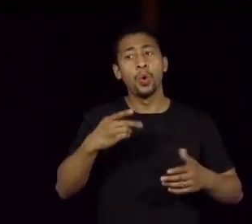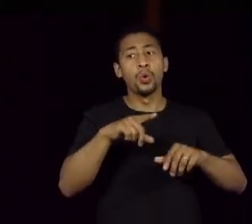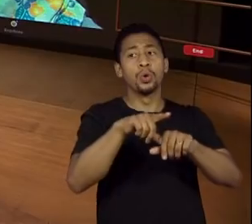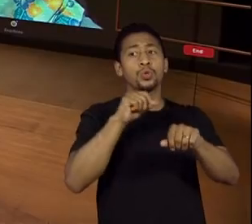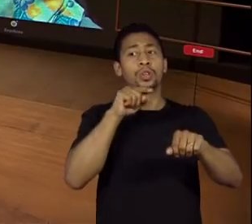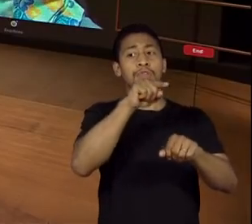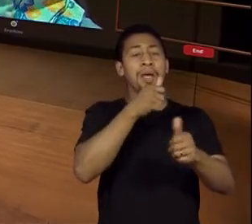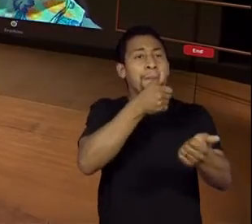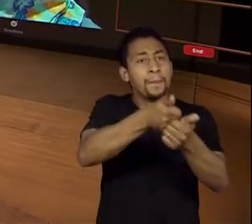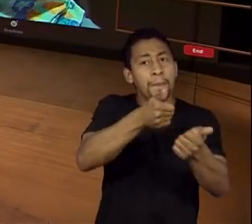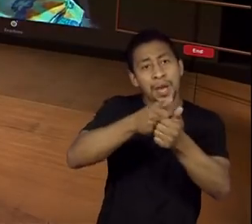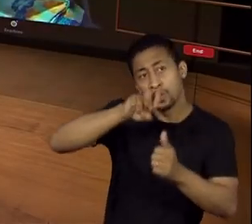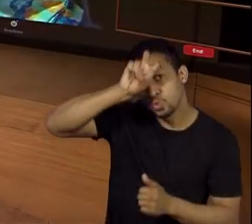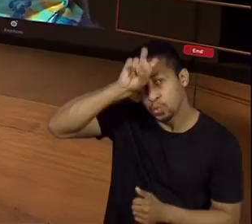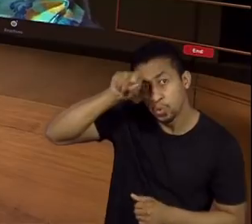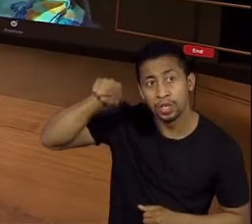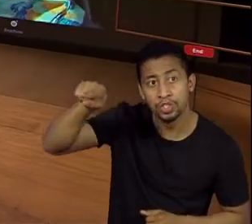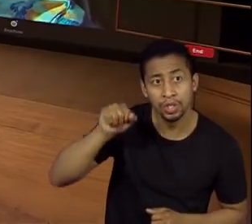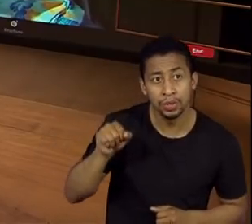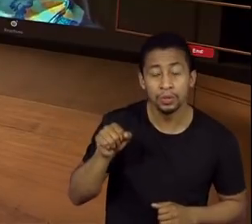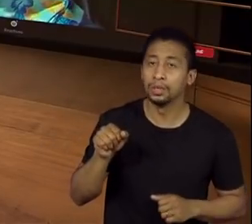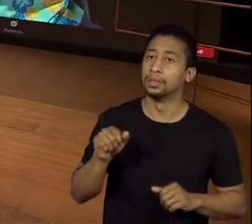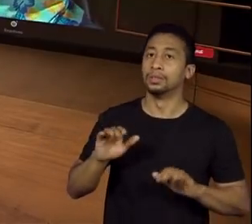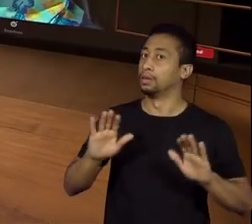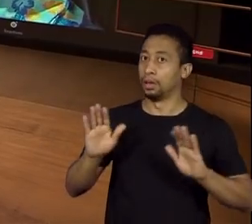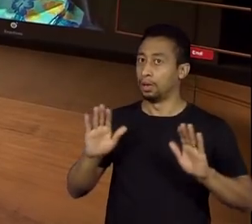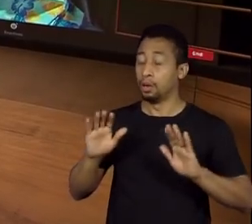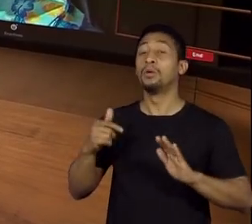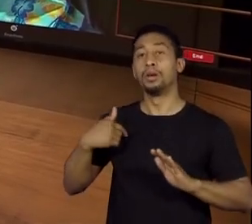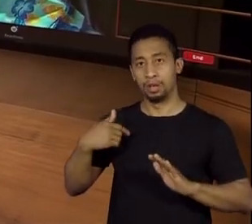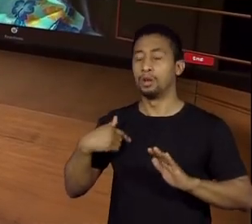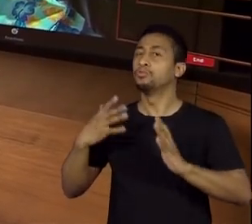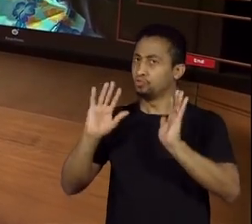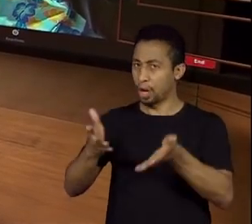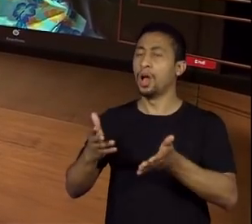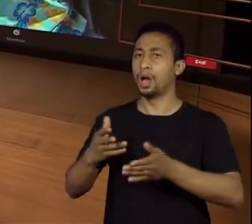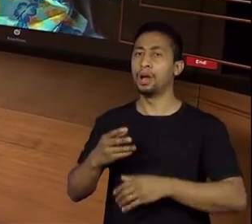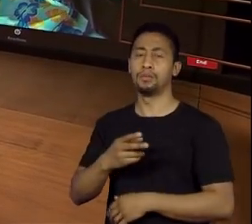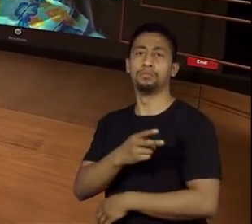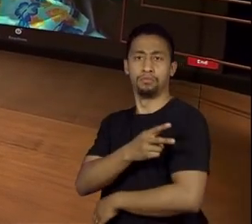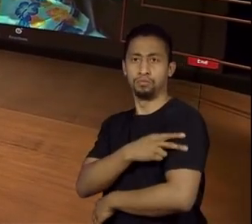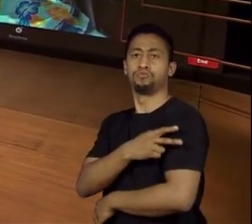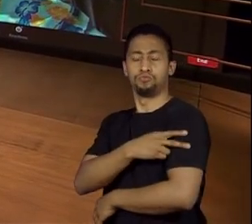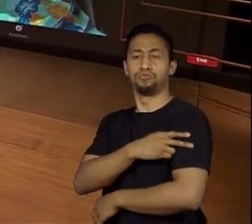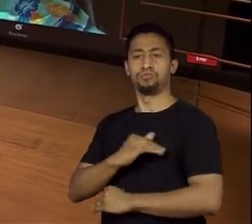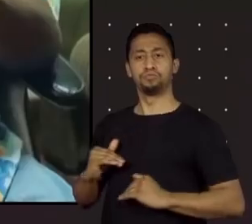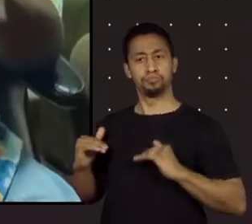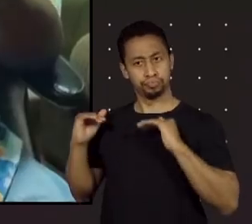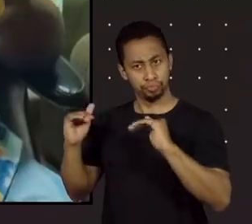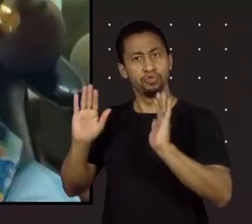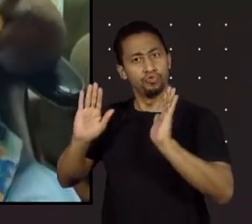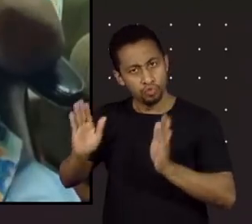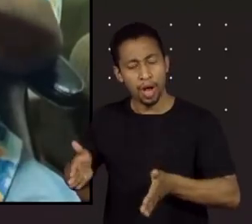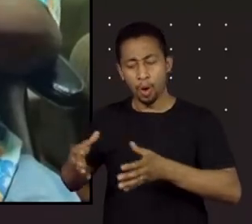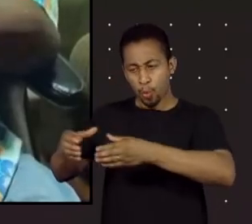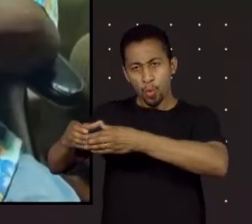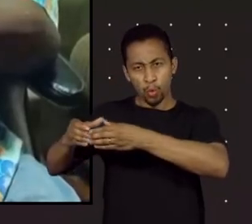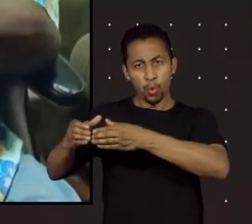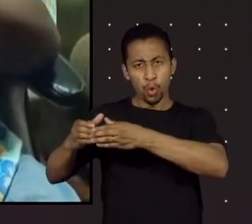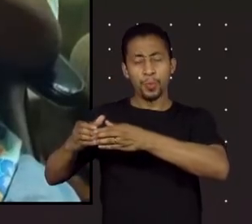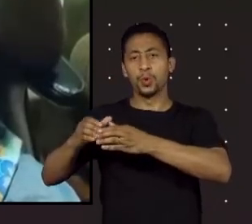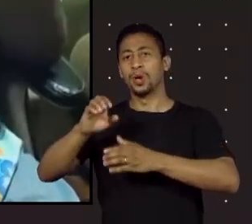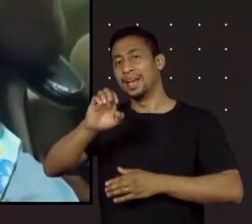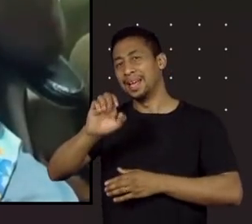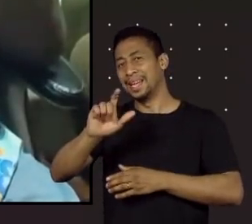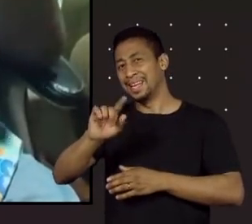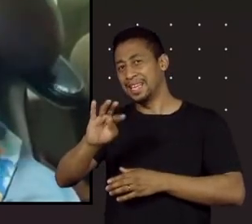isso? Não, eu já estava servindo. É. E o paraquedismo, por ser uma tropa de elite, chamada tropa de